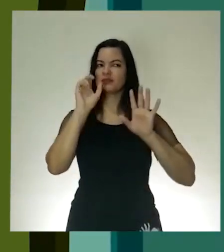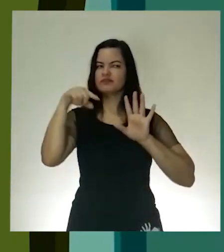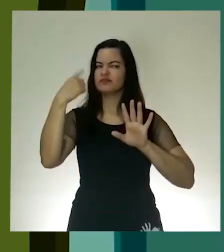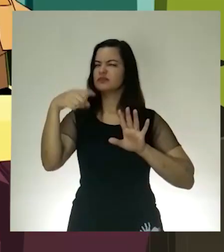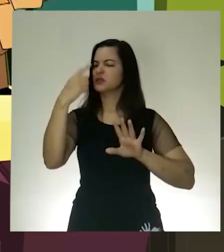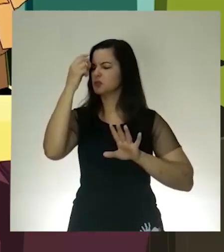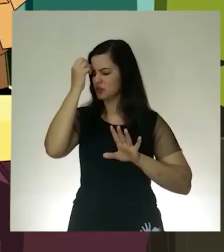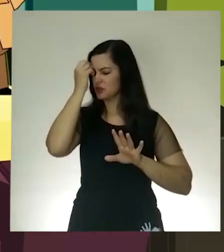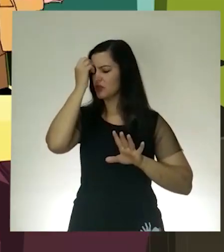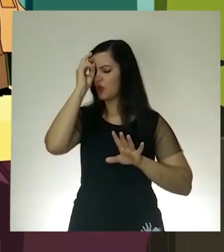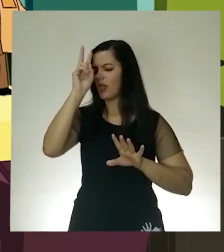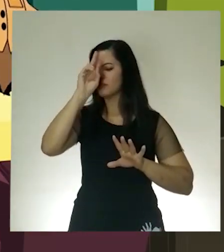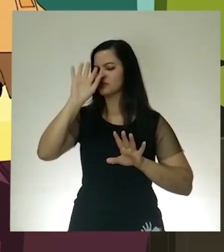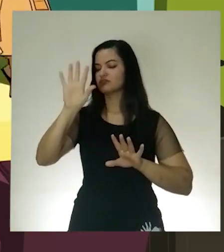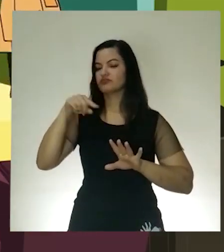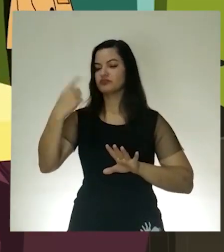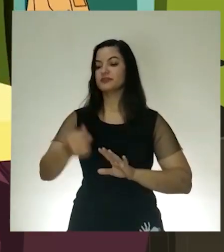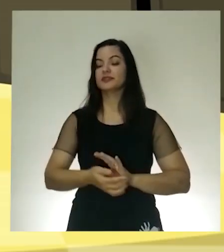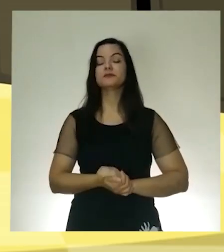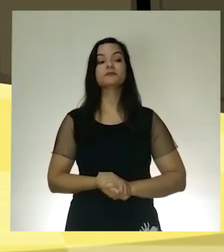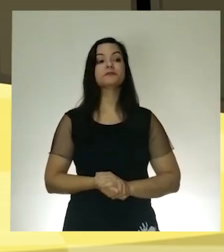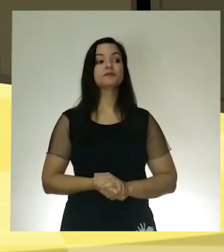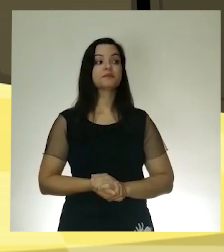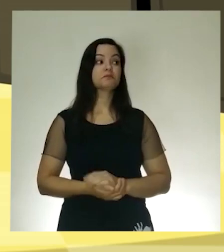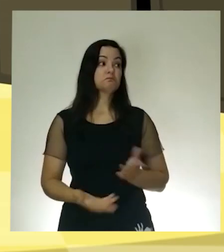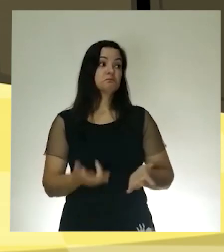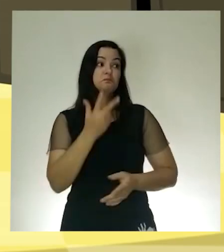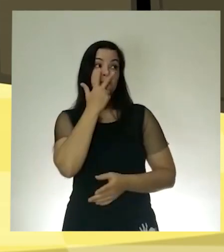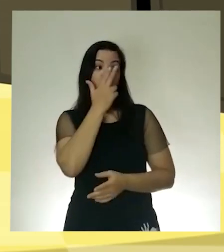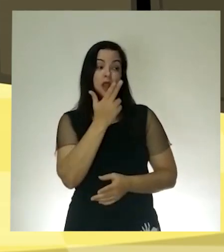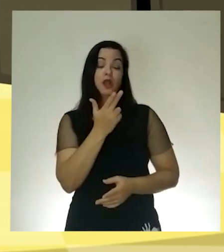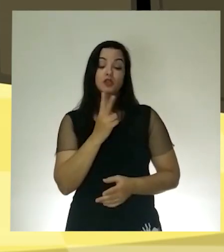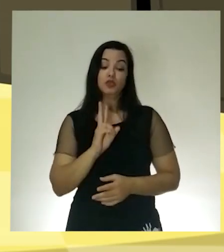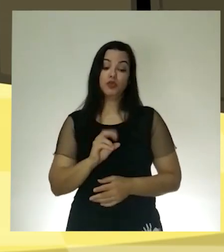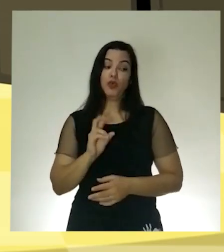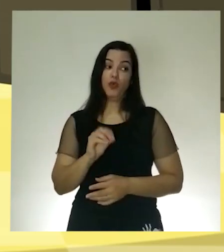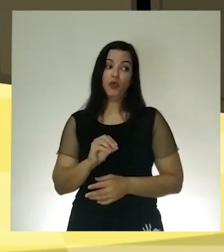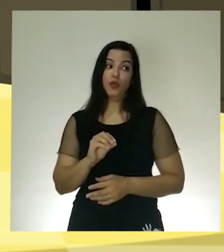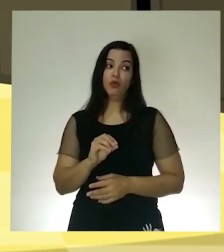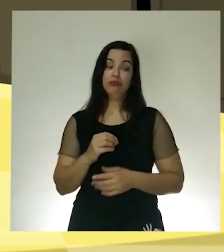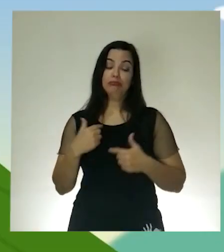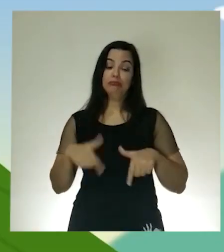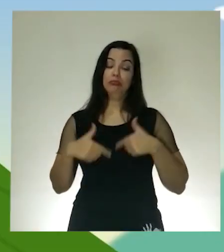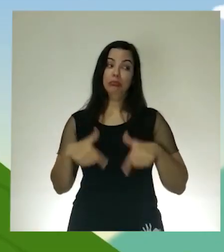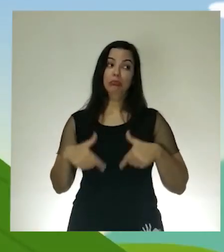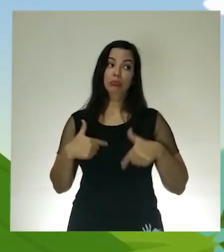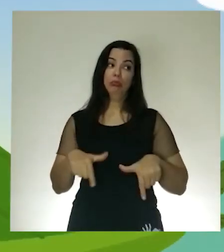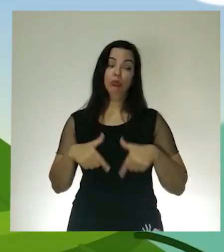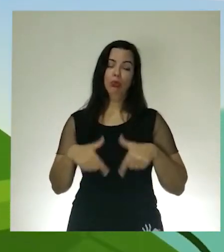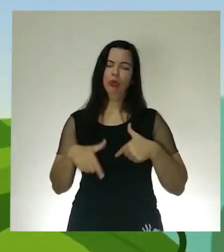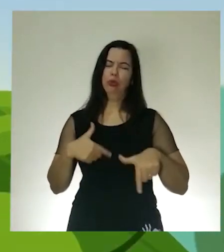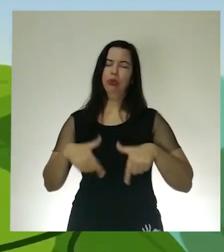Bem, eu me lembro no caminho. Acho que o vovô tá trabalhando demais.